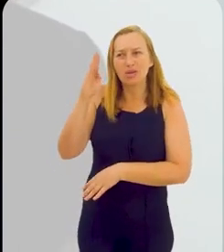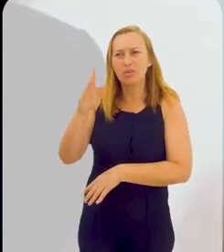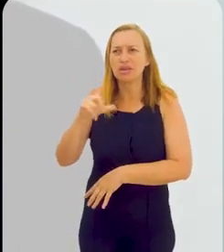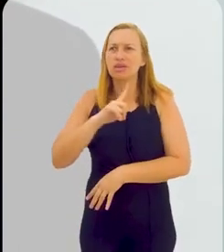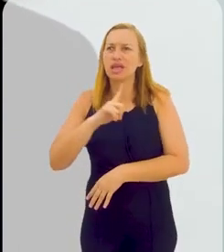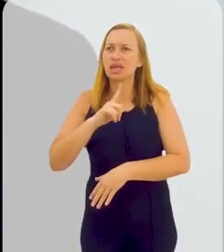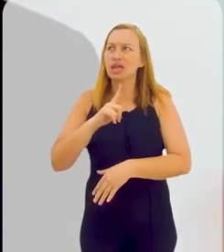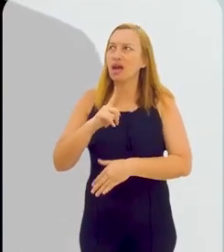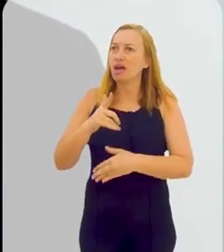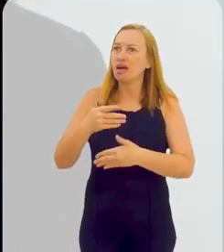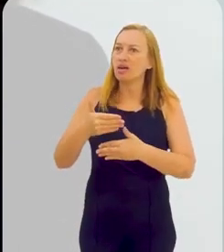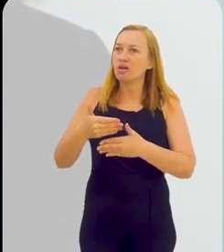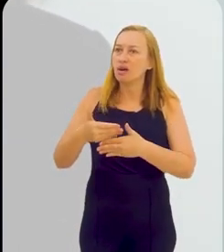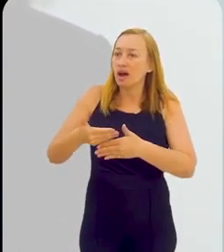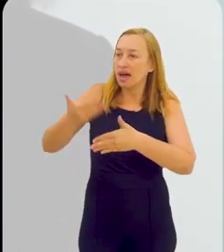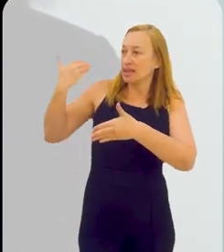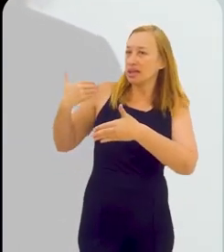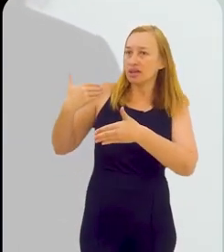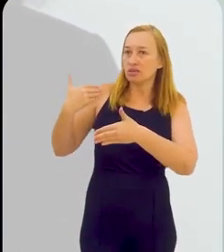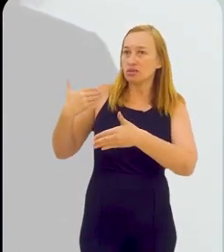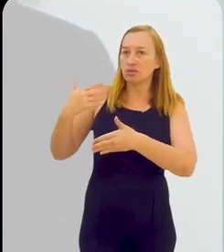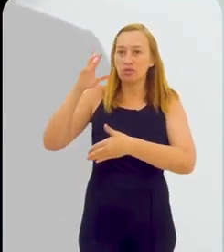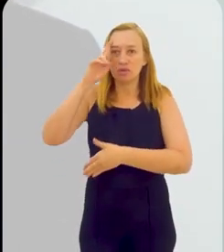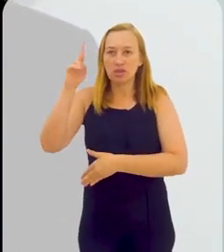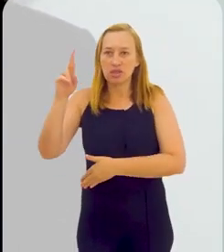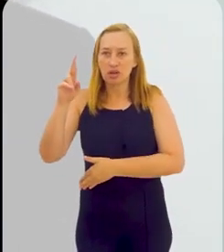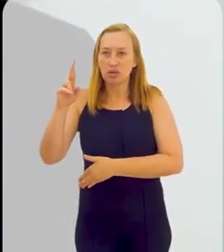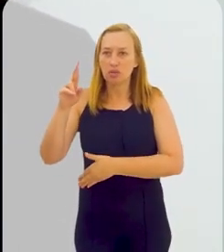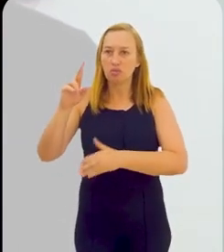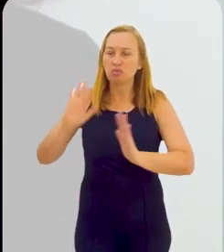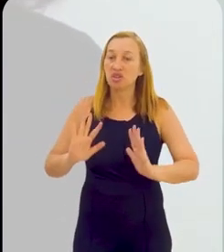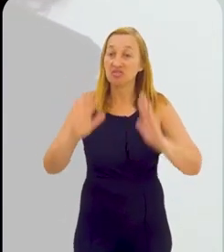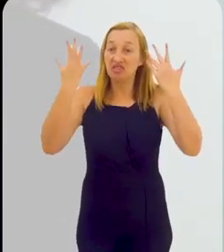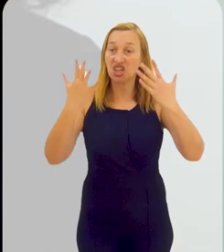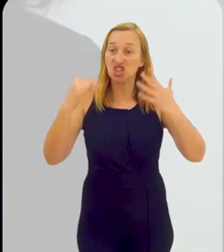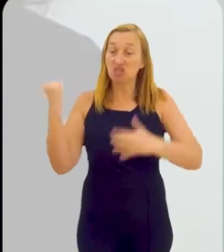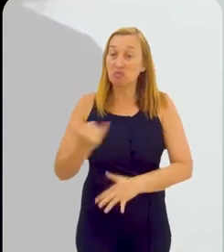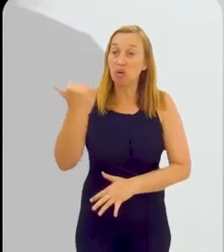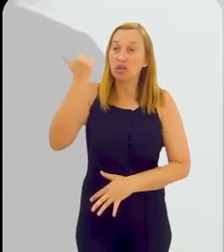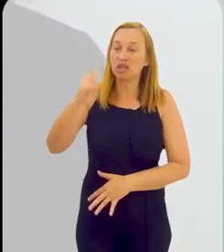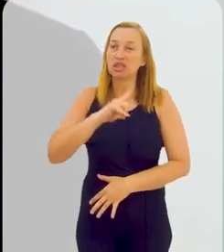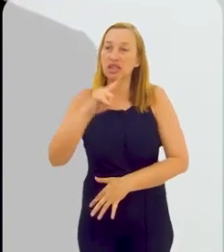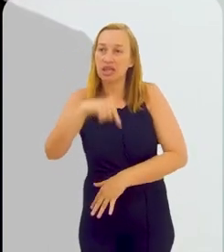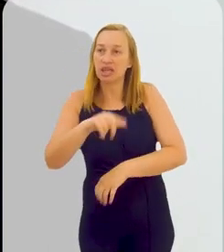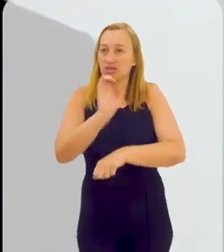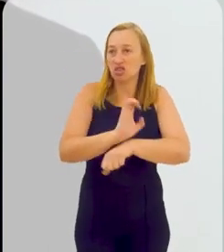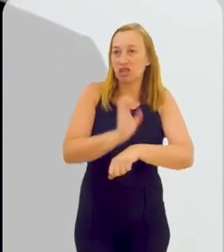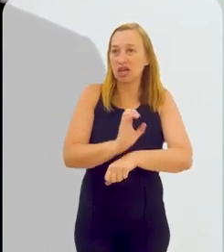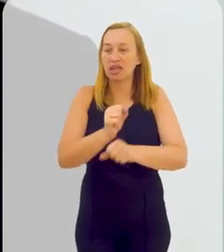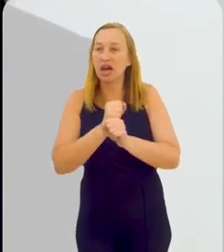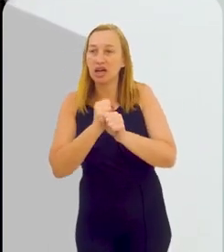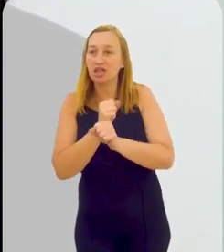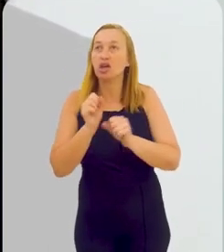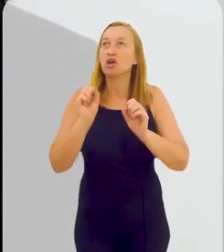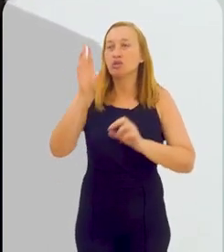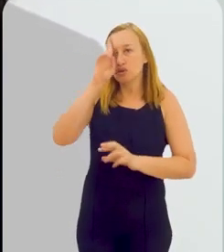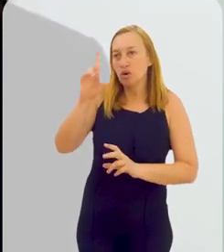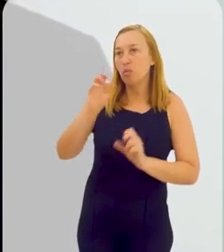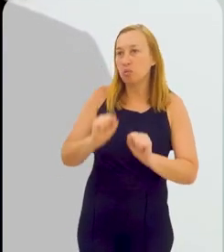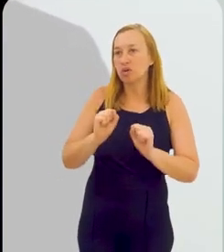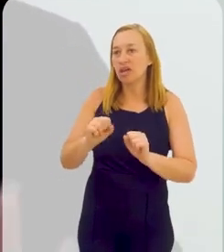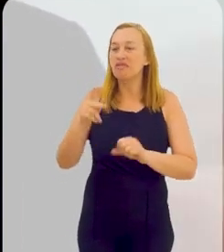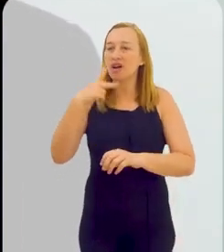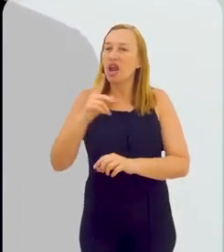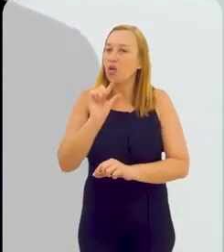e, principalmente, tem aí atrás do senhor a Rio Oil & Gas, que é um dos eventos enormes que a gente tem aqui no nosso estado já há bastante tempo. Se